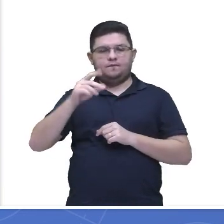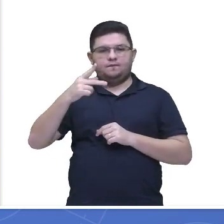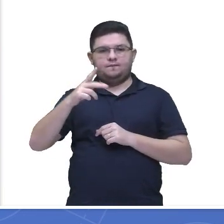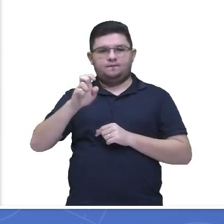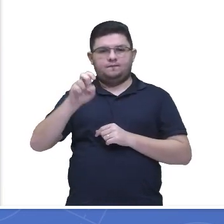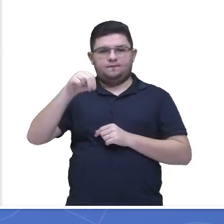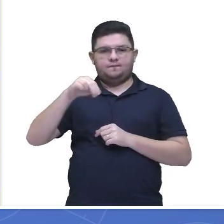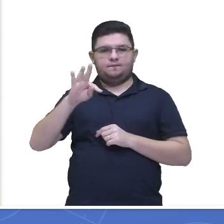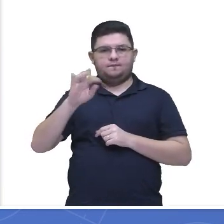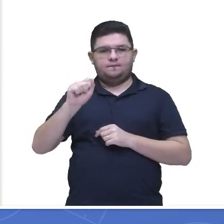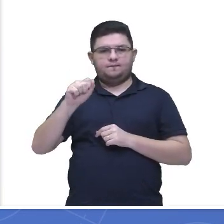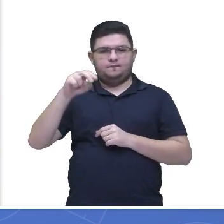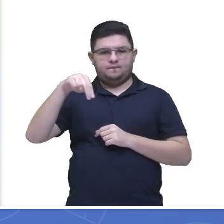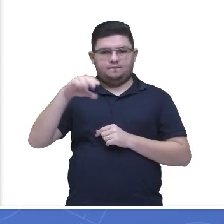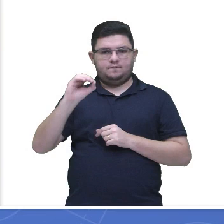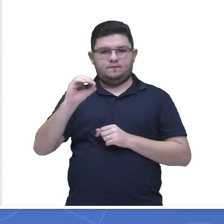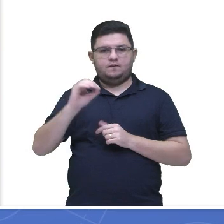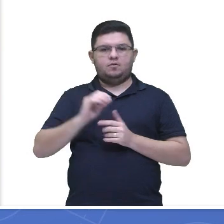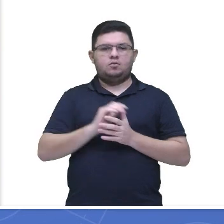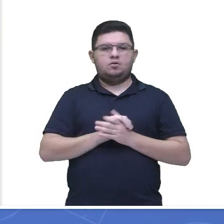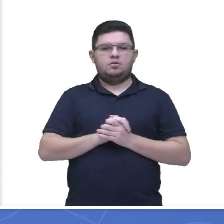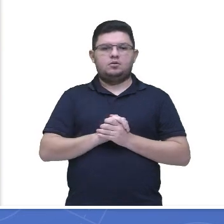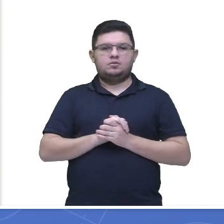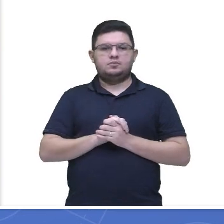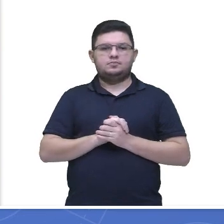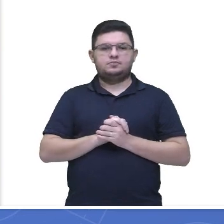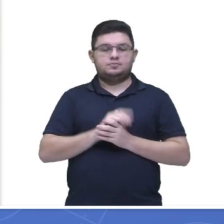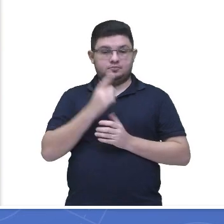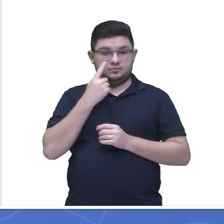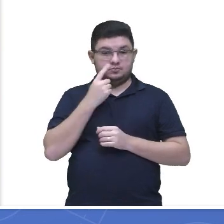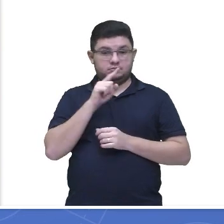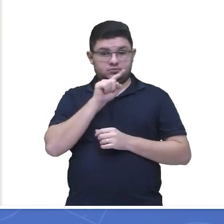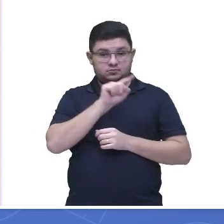ciclopentano. O ciclopentano,